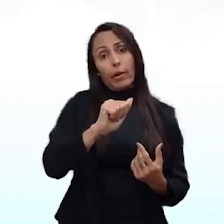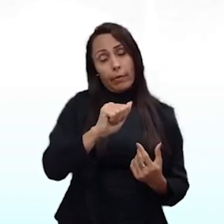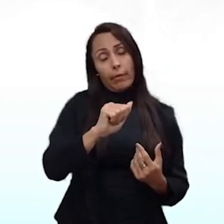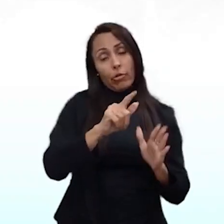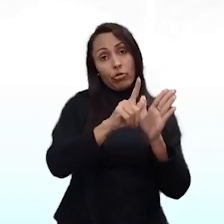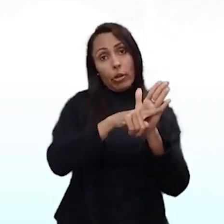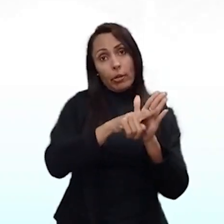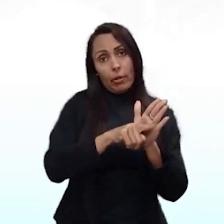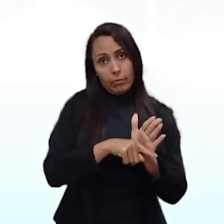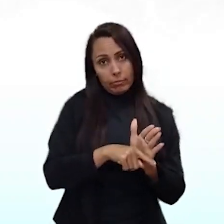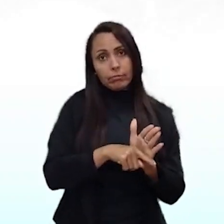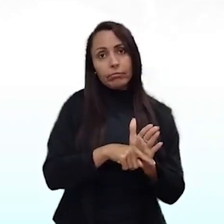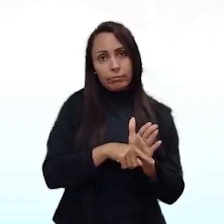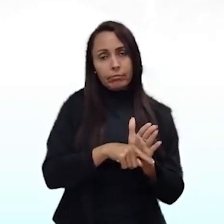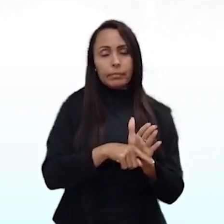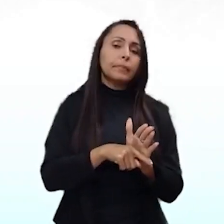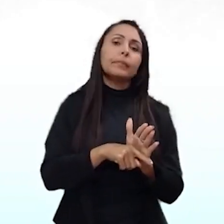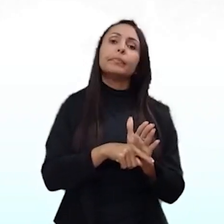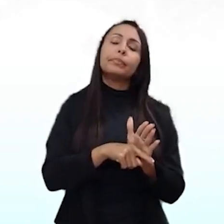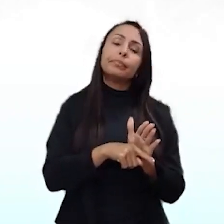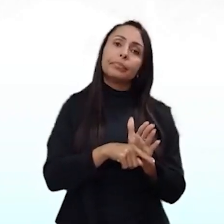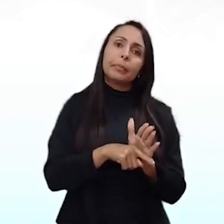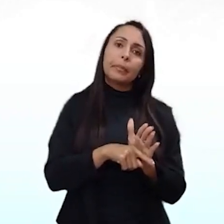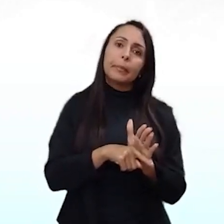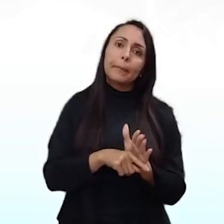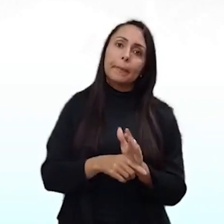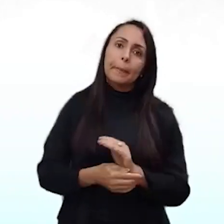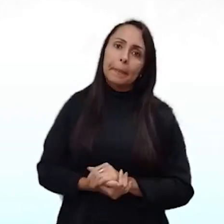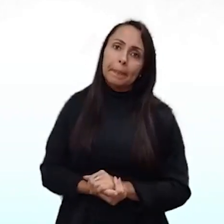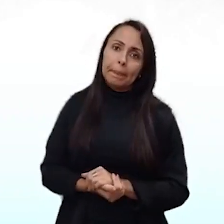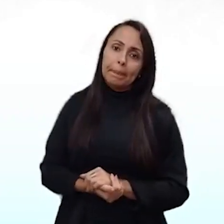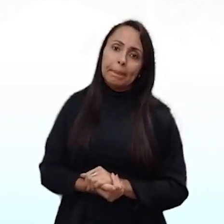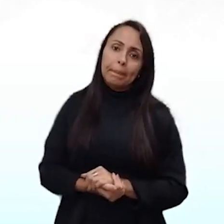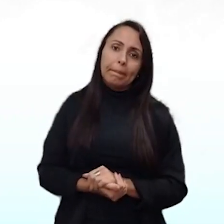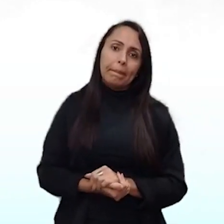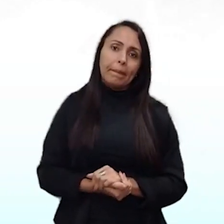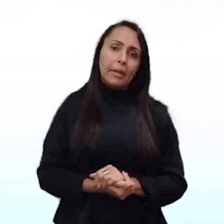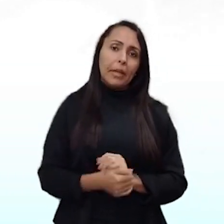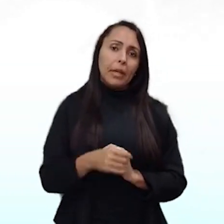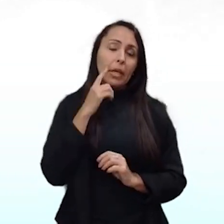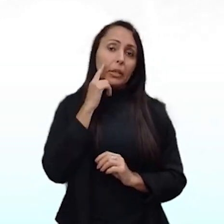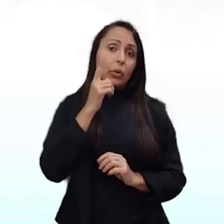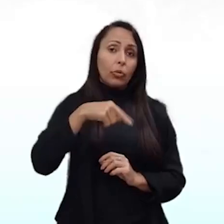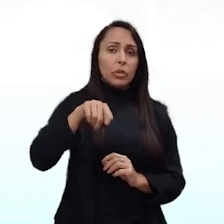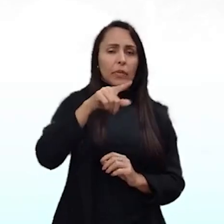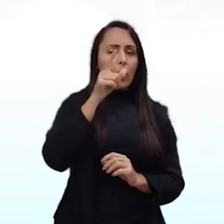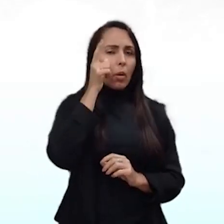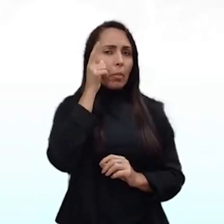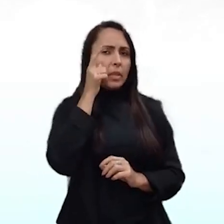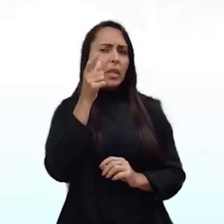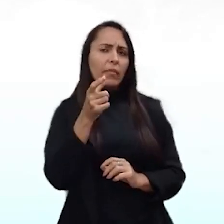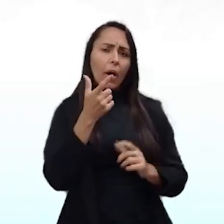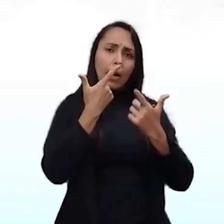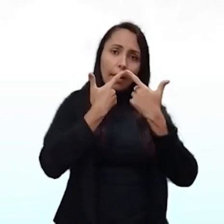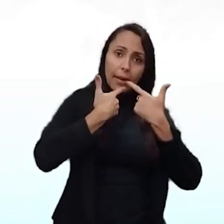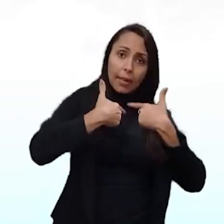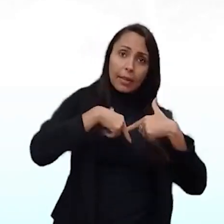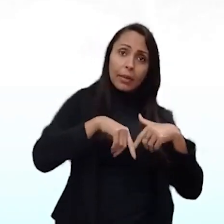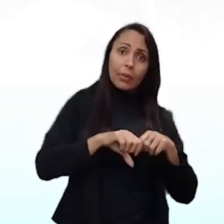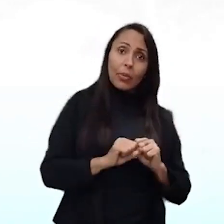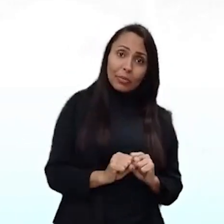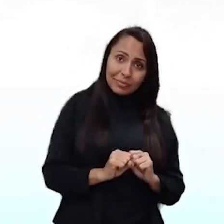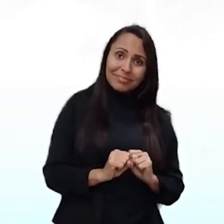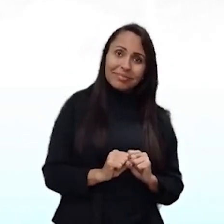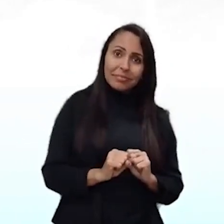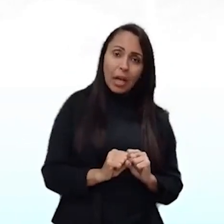aula, tá? Falou em gêneros, inevitavelmente você aí vai observar a questão da linguagem.